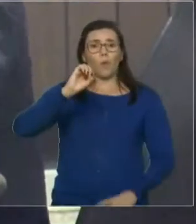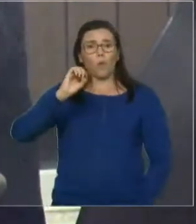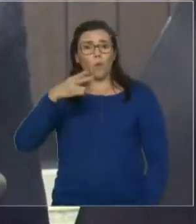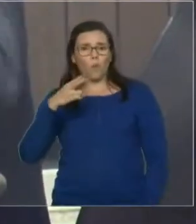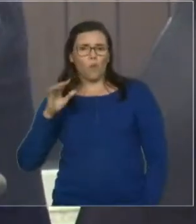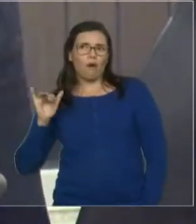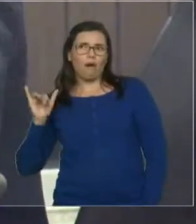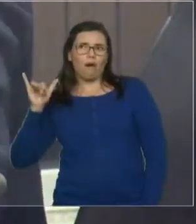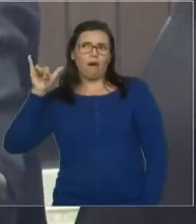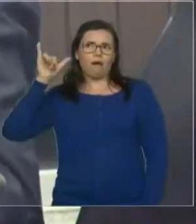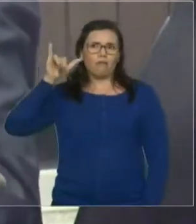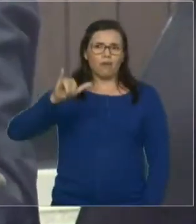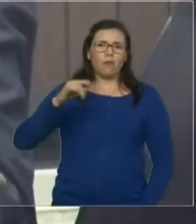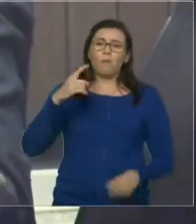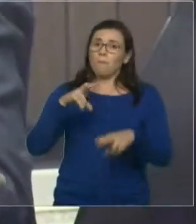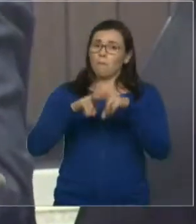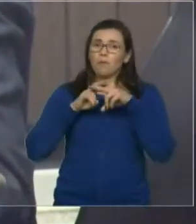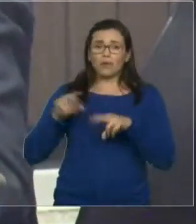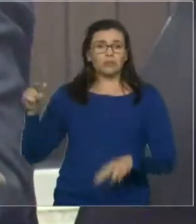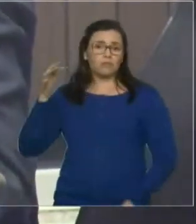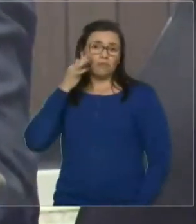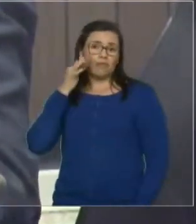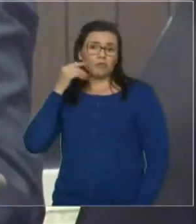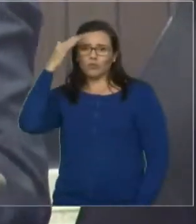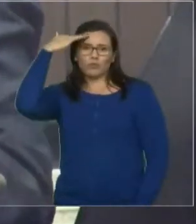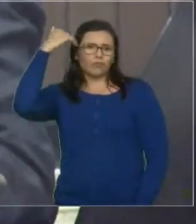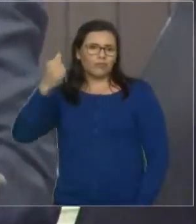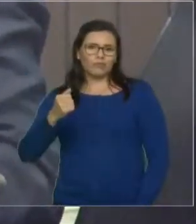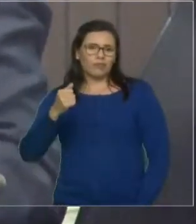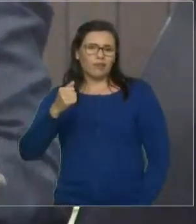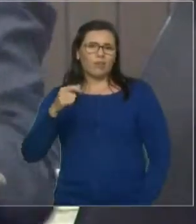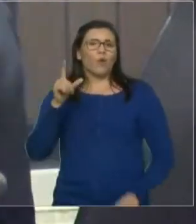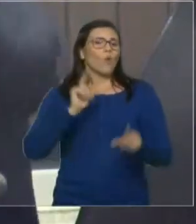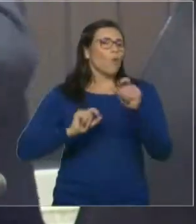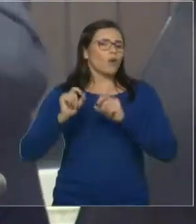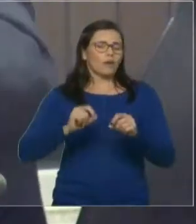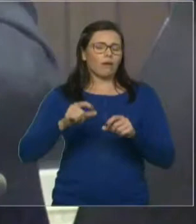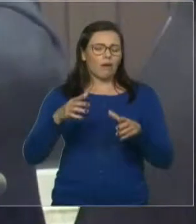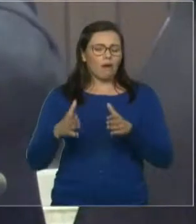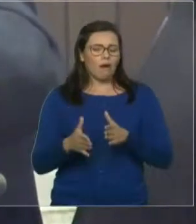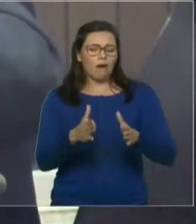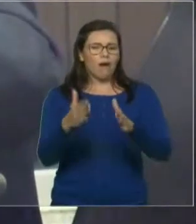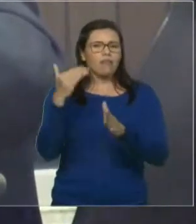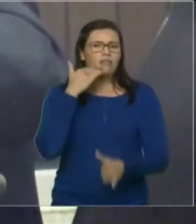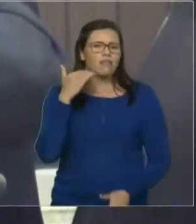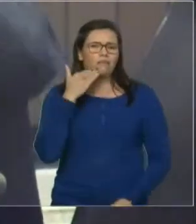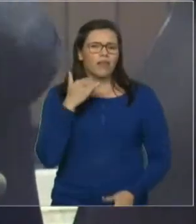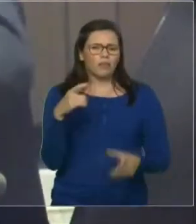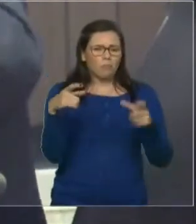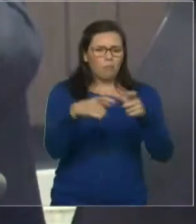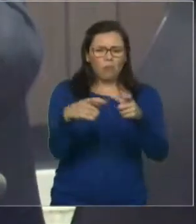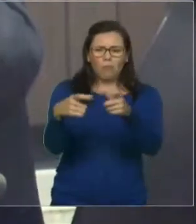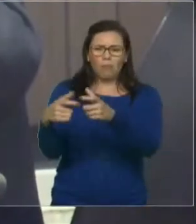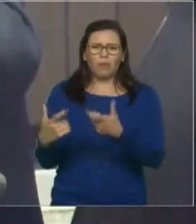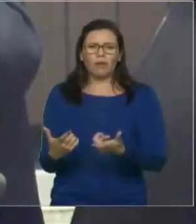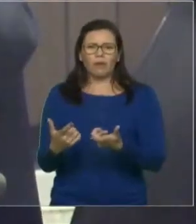Excelência, diferente do deputado Hélio, nós conhecemos essa triste realidade, e nós possamos trazer para esta casa